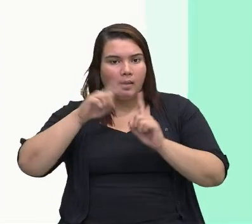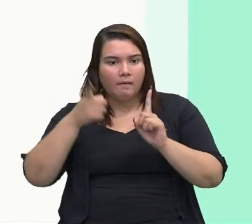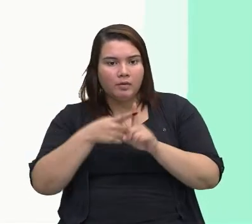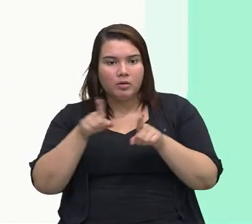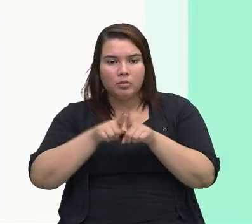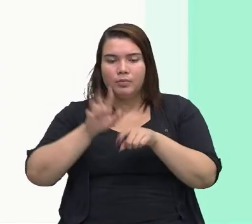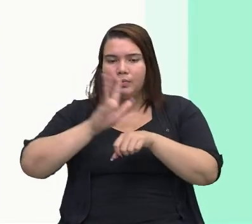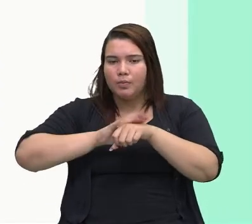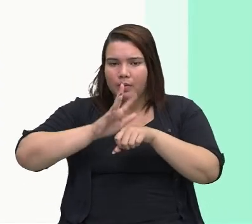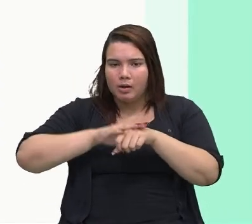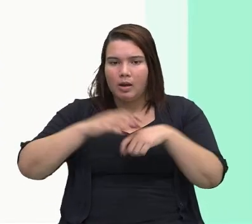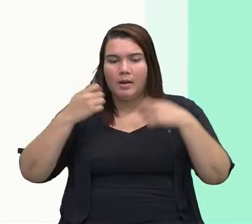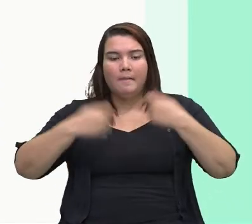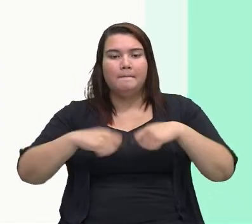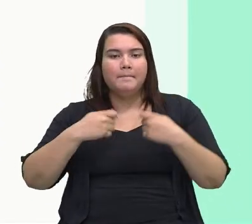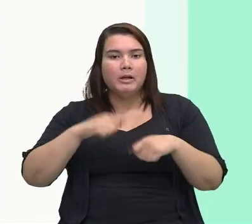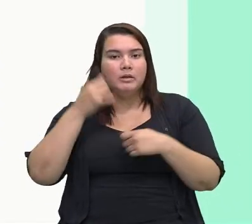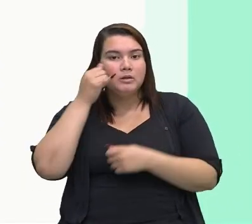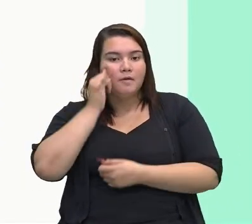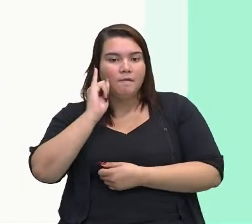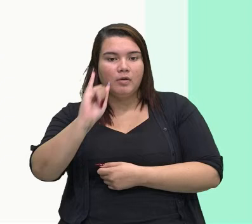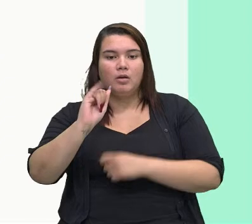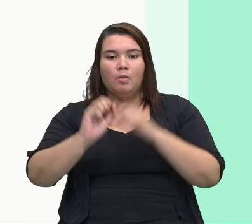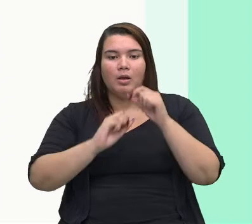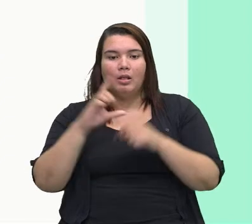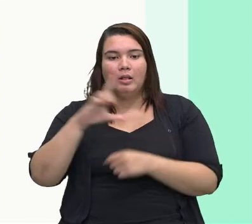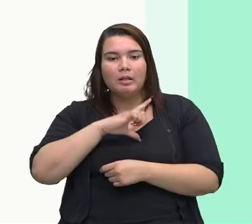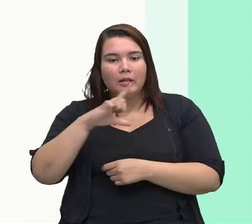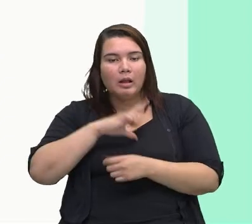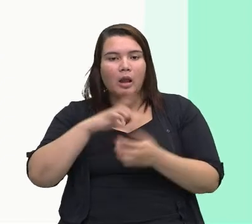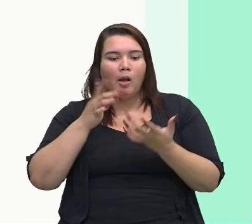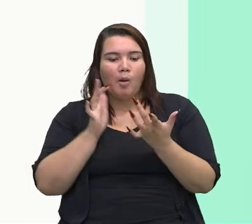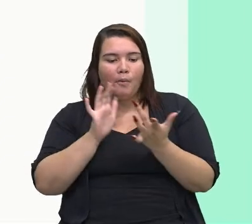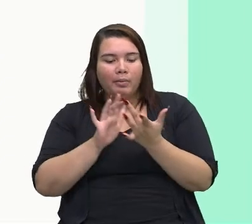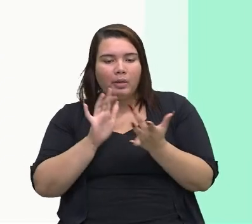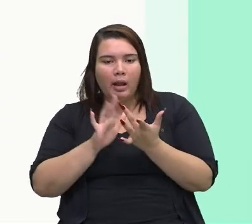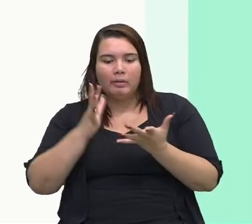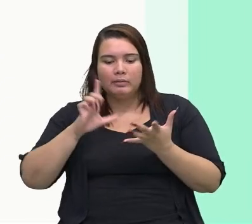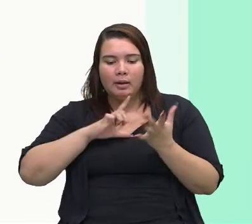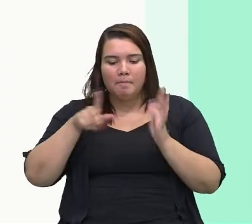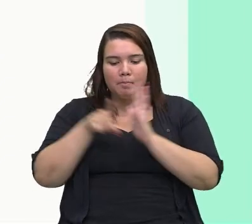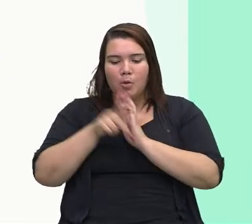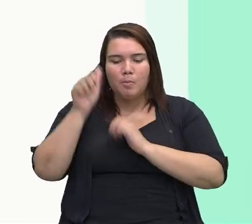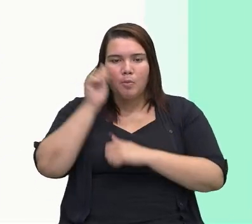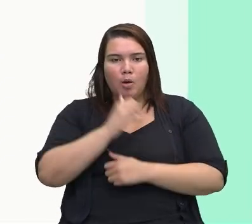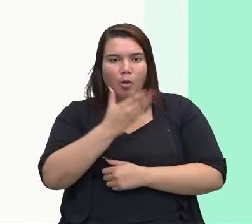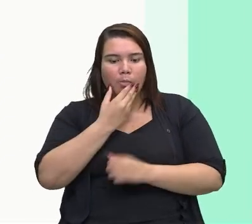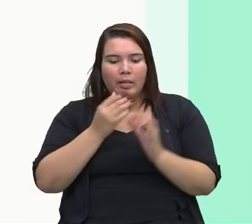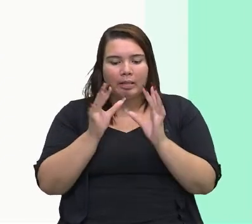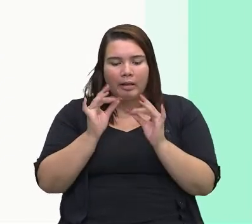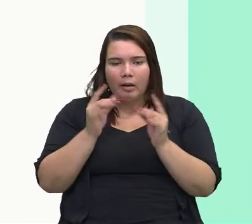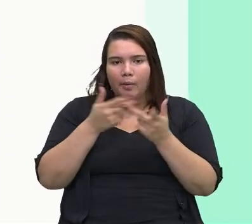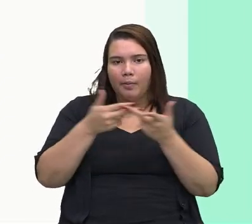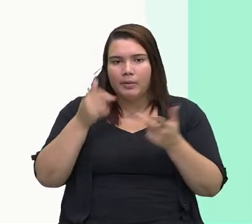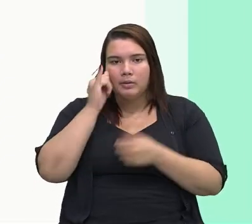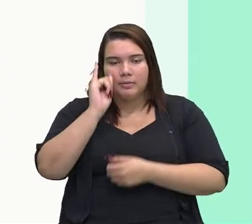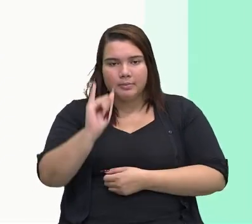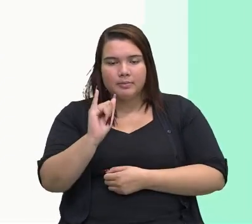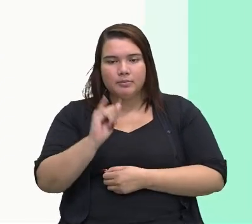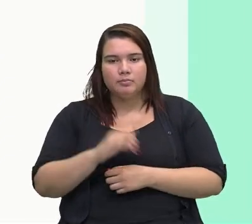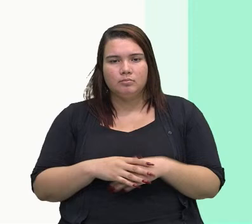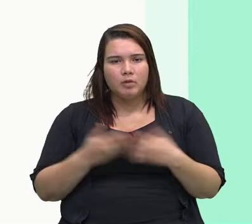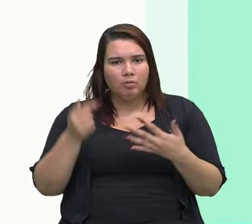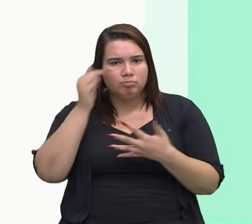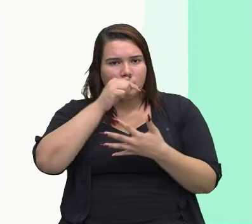por IST, é preciso impedir que haja contato entre qualquer secreção entre os parceiros. E aí,